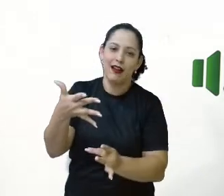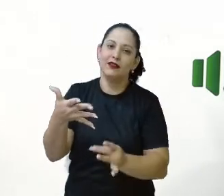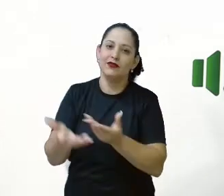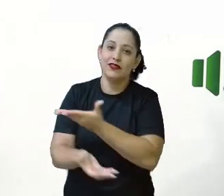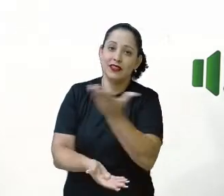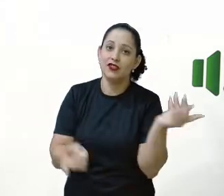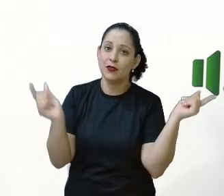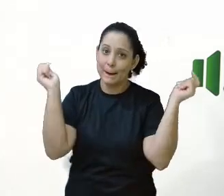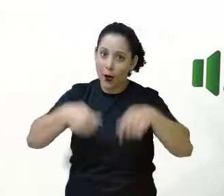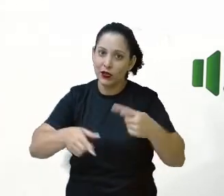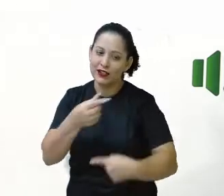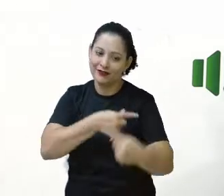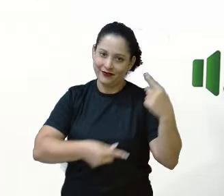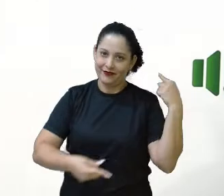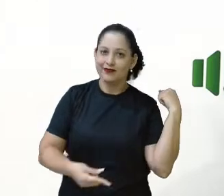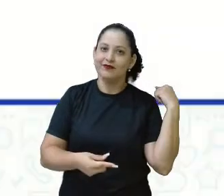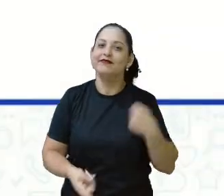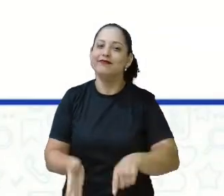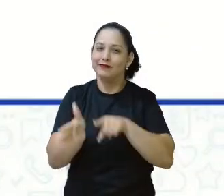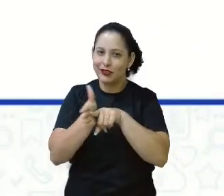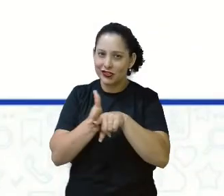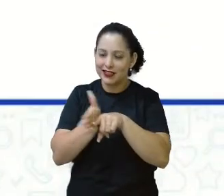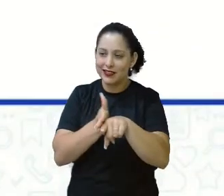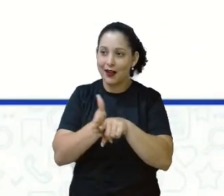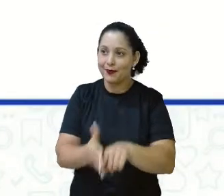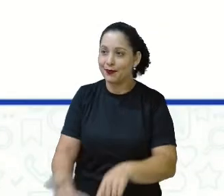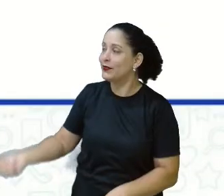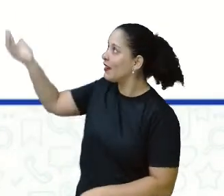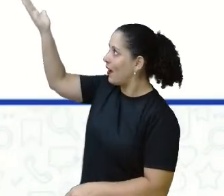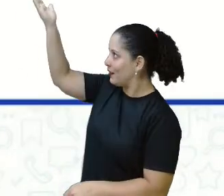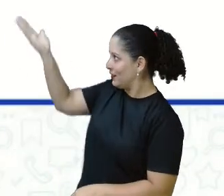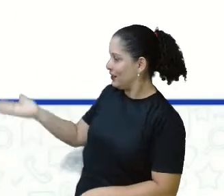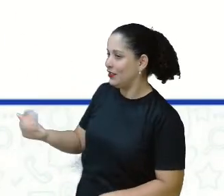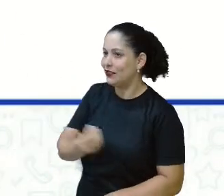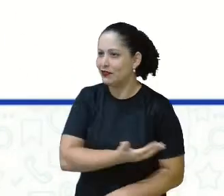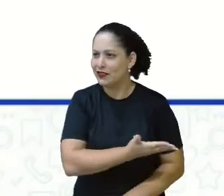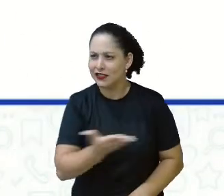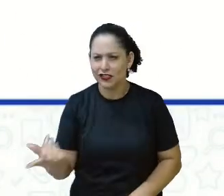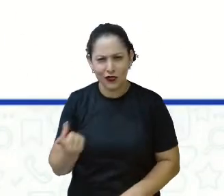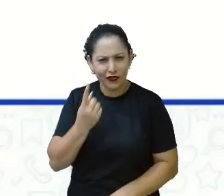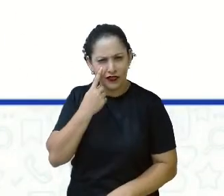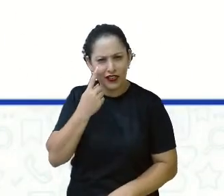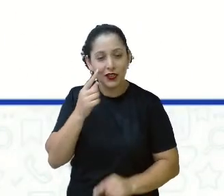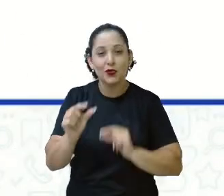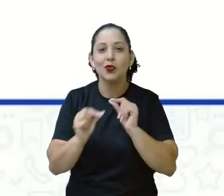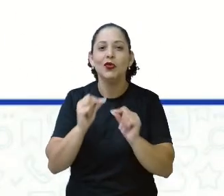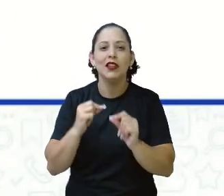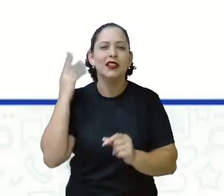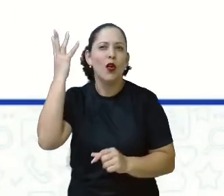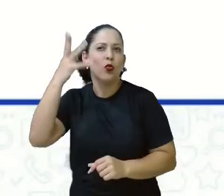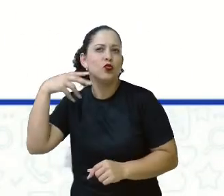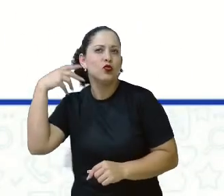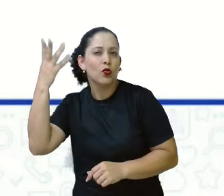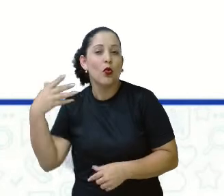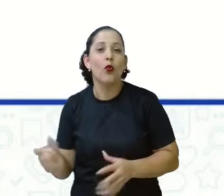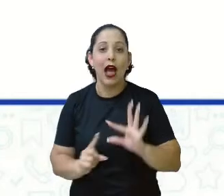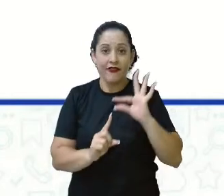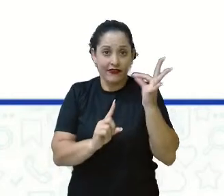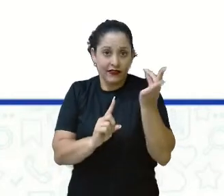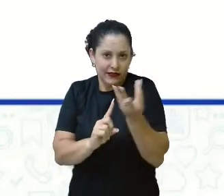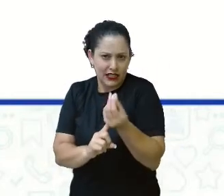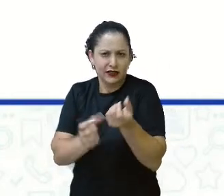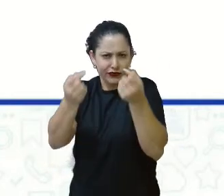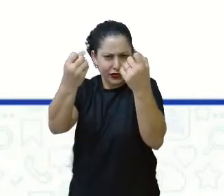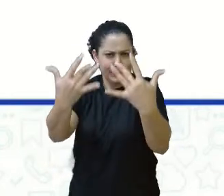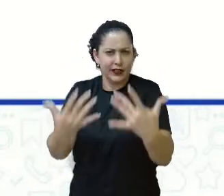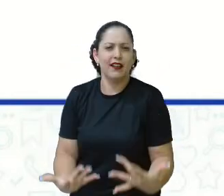fazer essa volta. Aí, nessa imagem, vocês estão vendo, né, que o som é um fenômeno explicado pela física, né? A parte